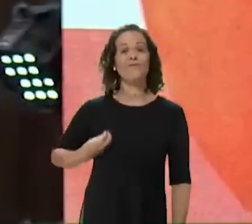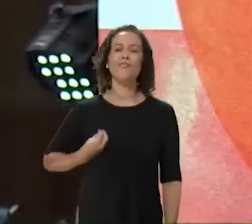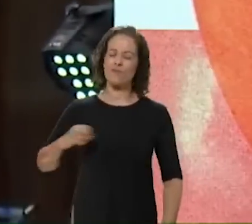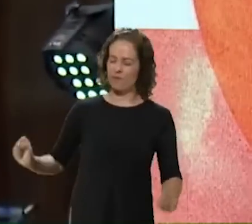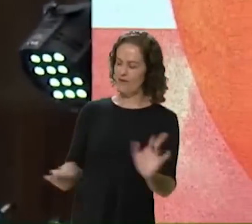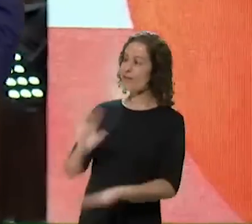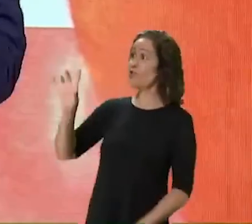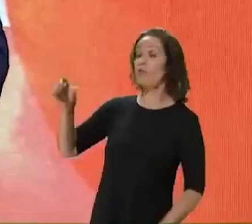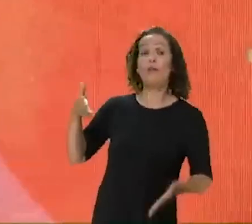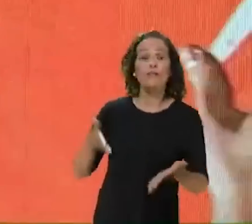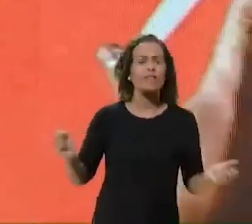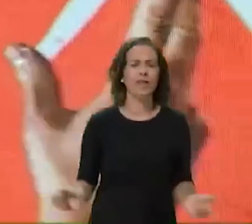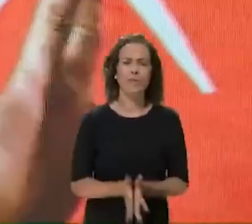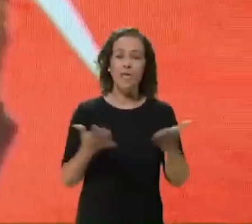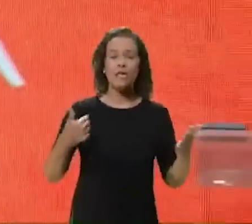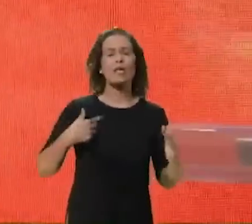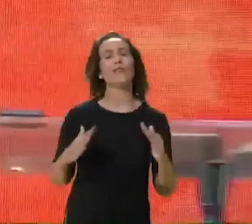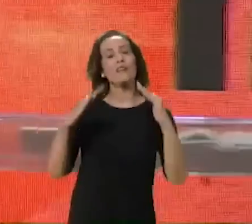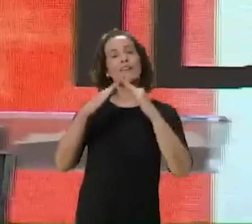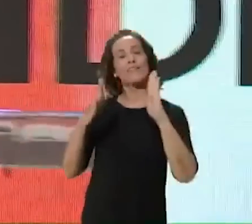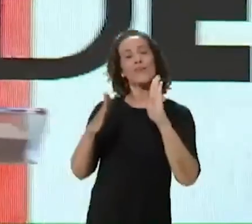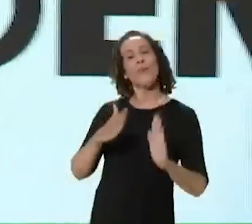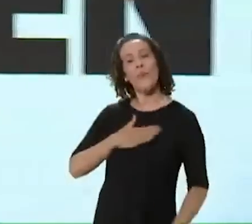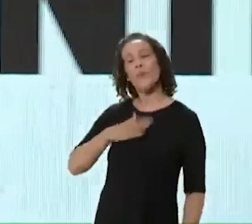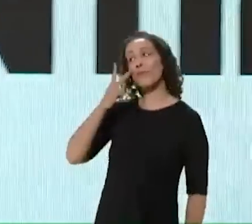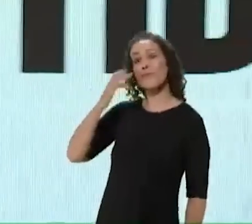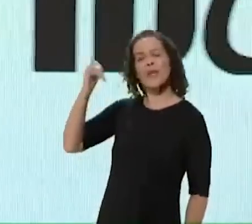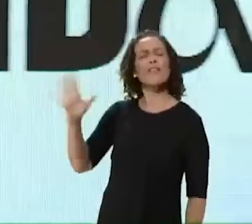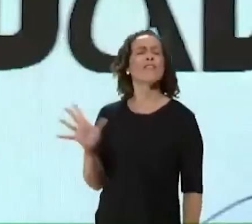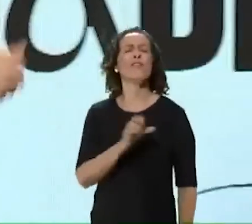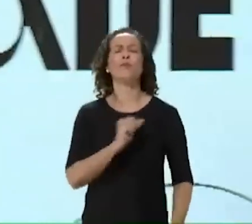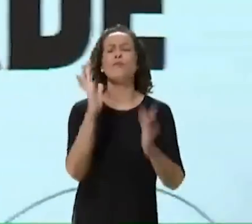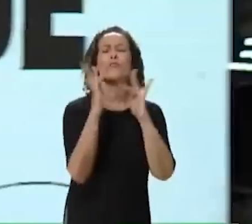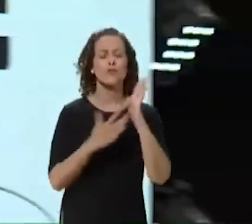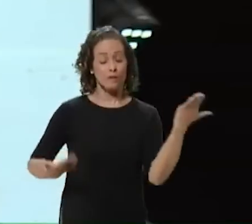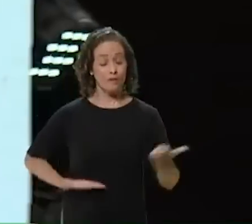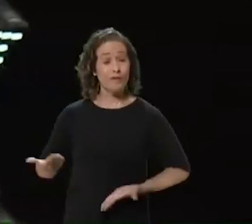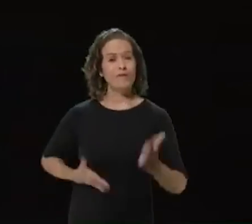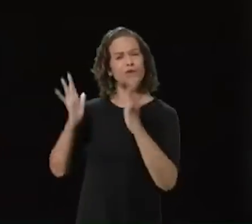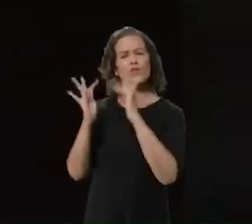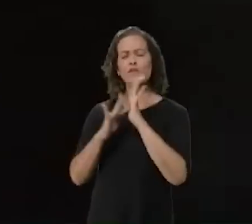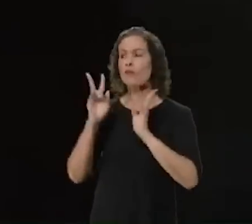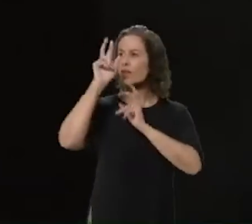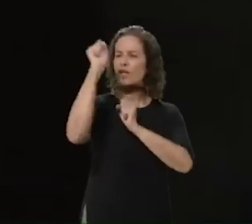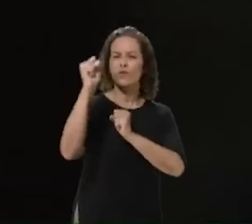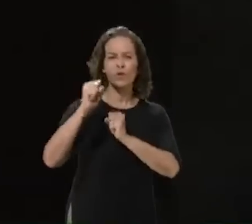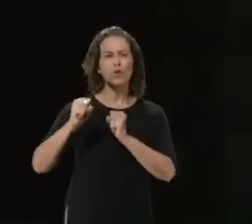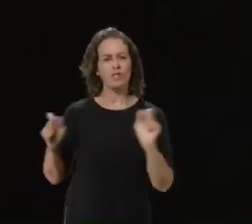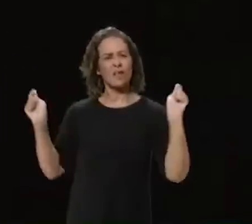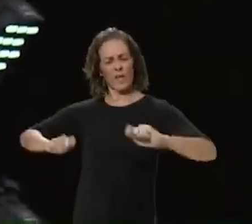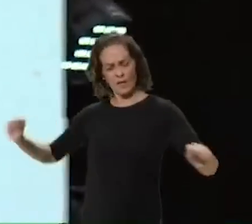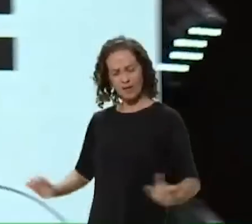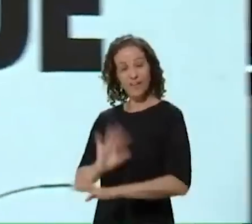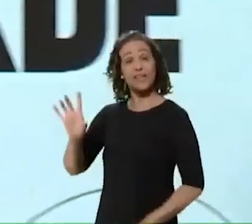Isso é sobrenatural. Eu estou na casa do meu Pai. Eu amo Jesus, eu sirvo a Ele. Eu tenho força para dar glória a Deus.